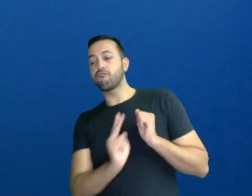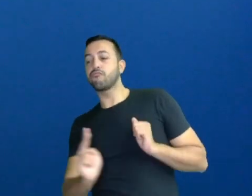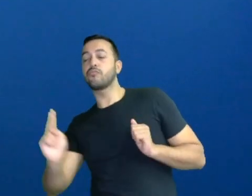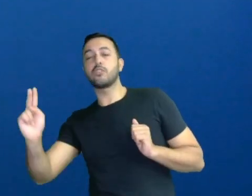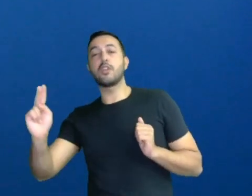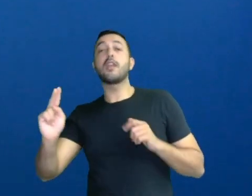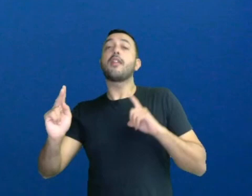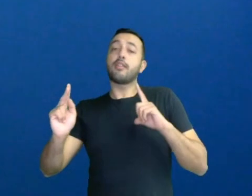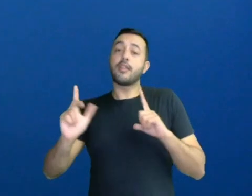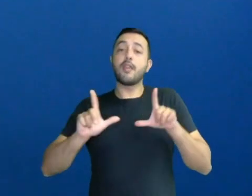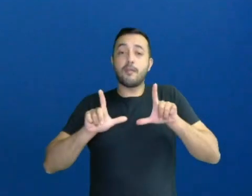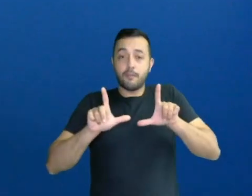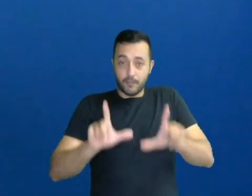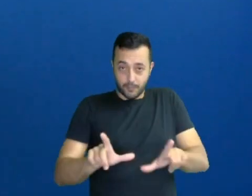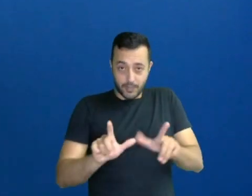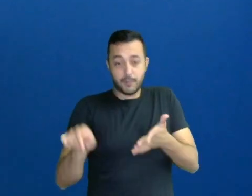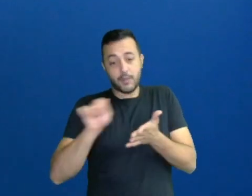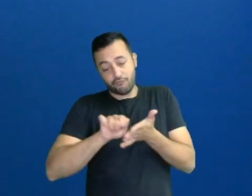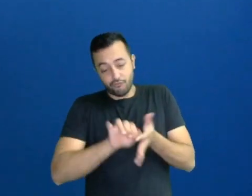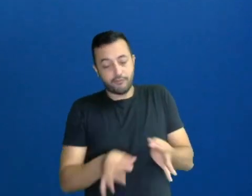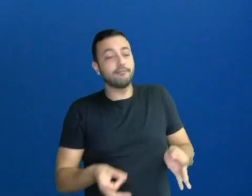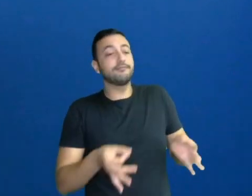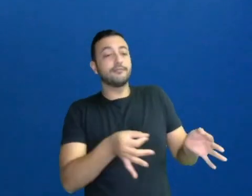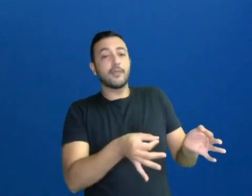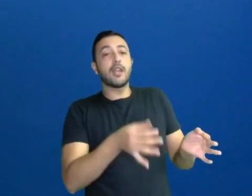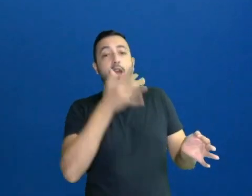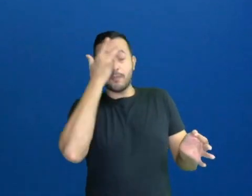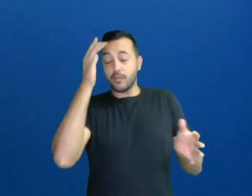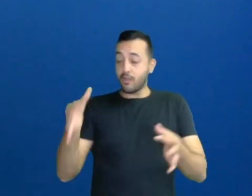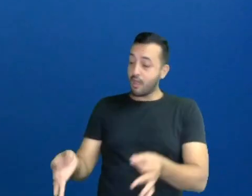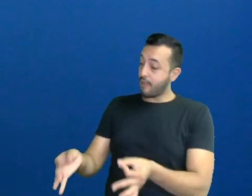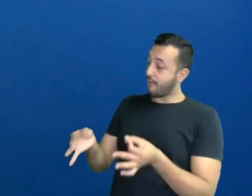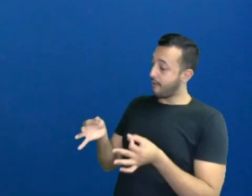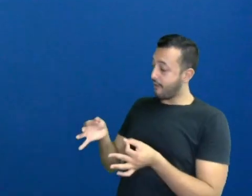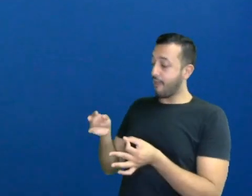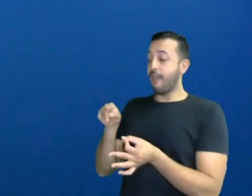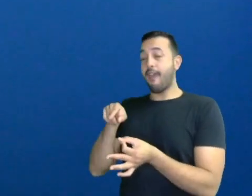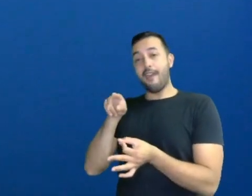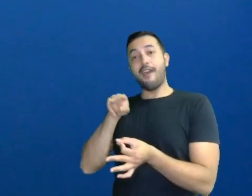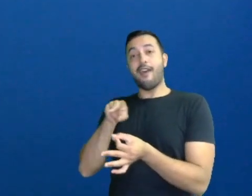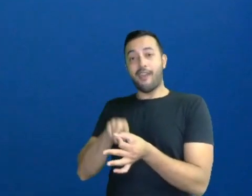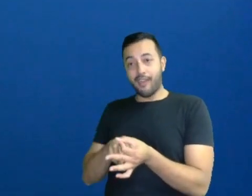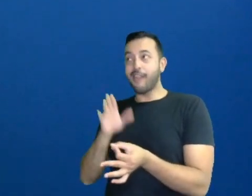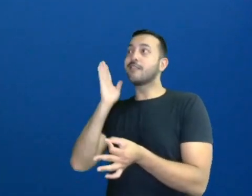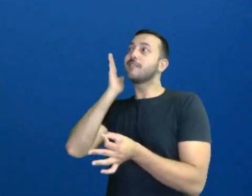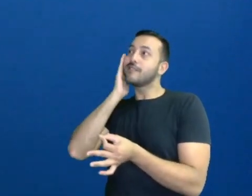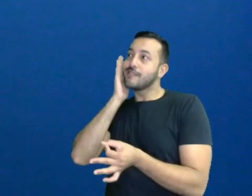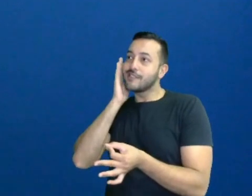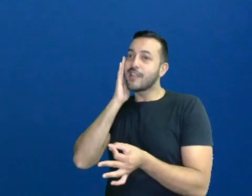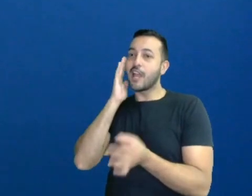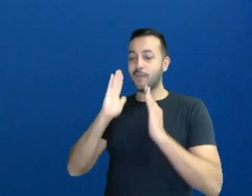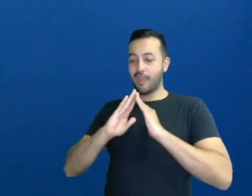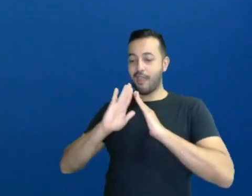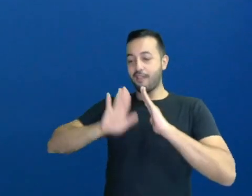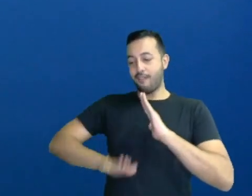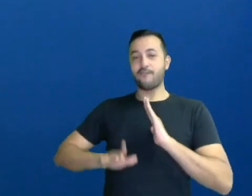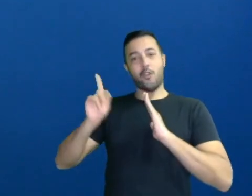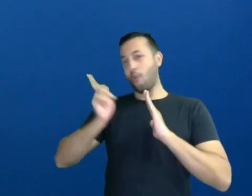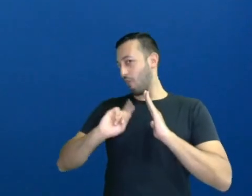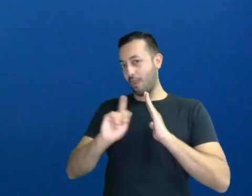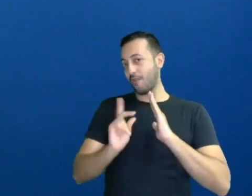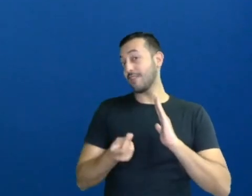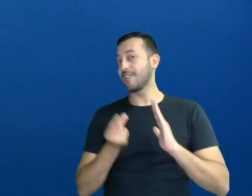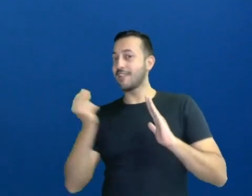a pessoa que fosse ler o bilhete que era azul ficasse ciente de que ela não estava em casa